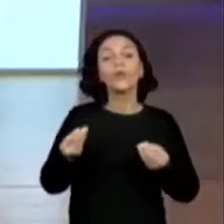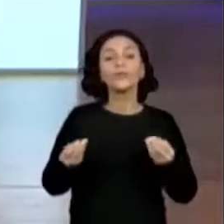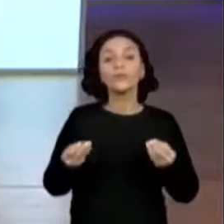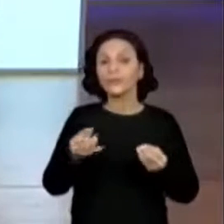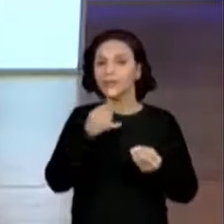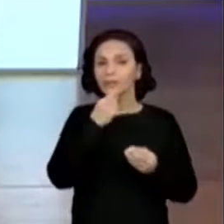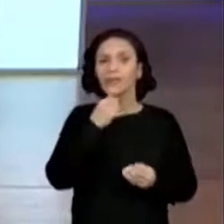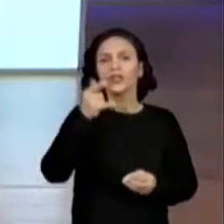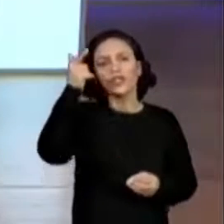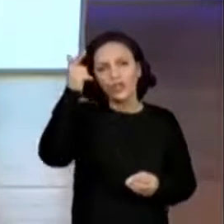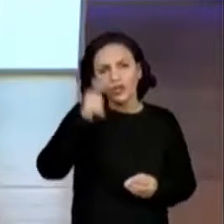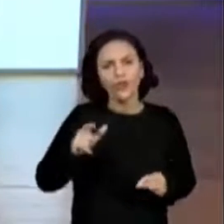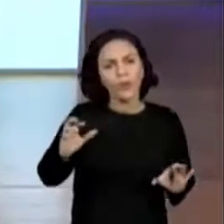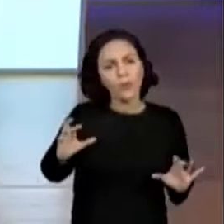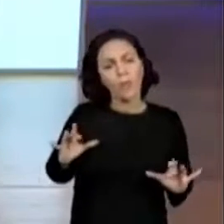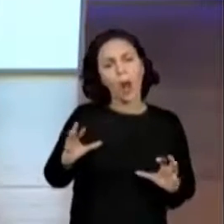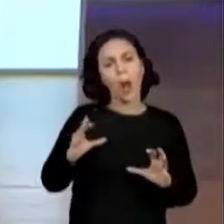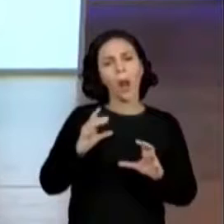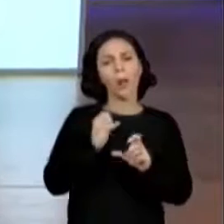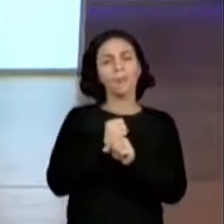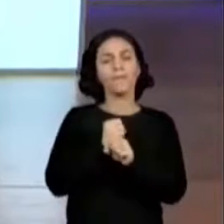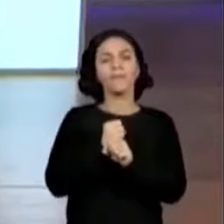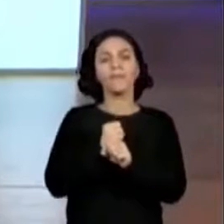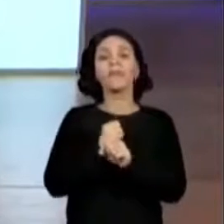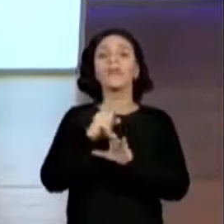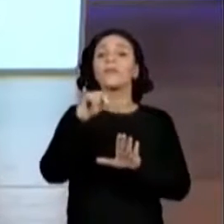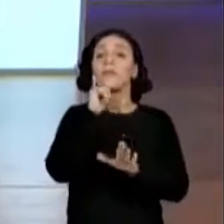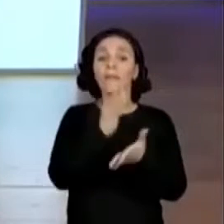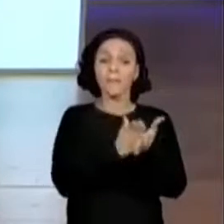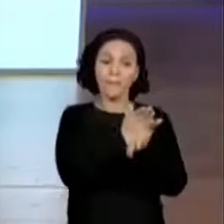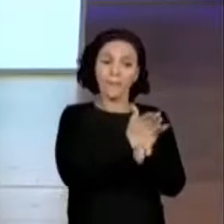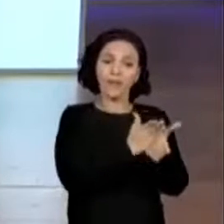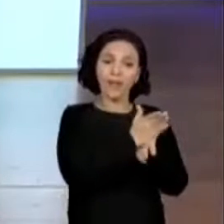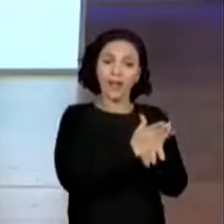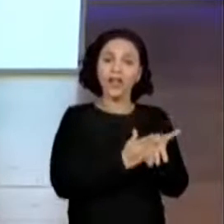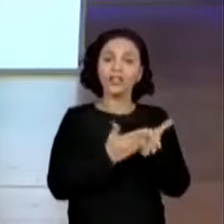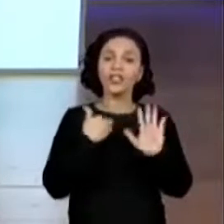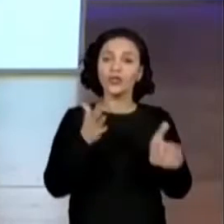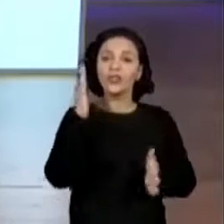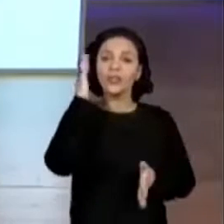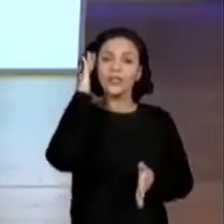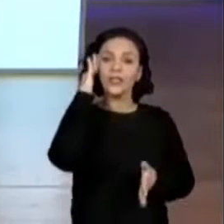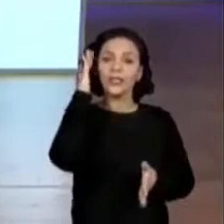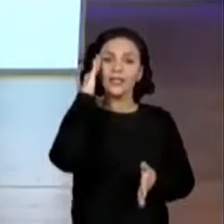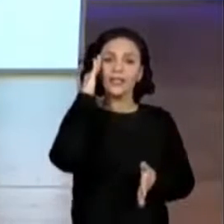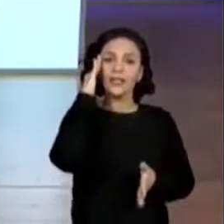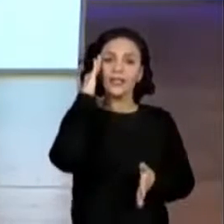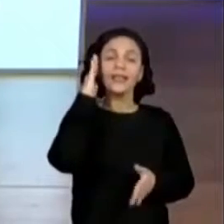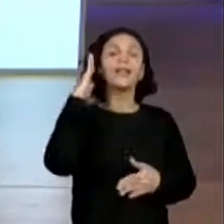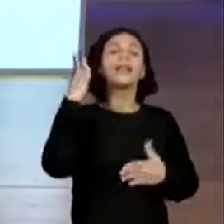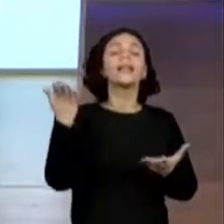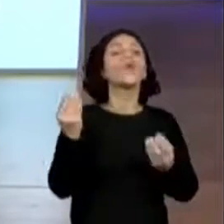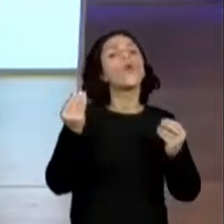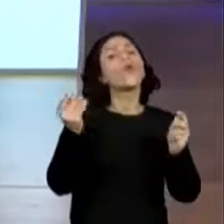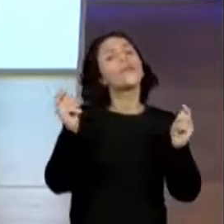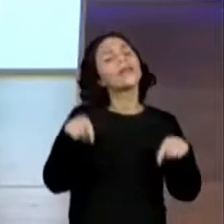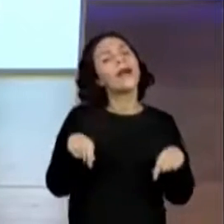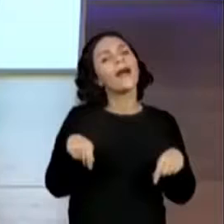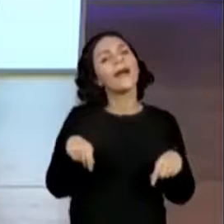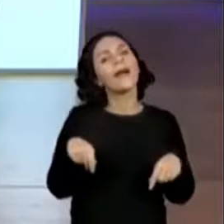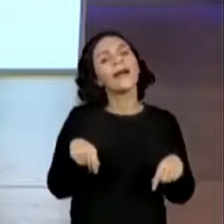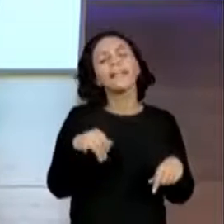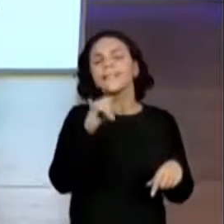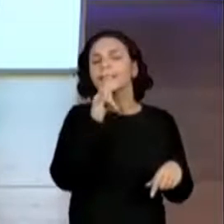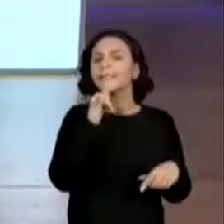contar tudo de novo, se a gente já sabia uma parte ali, tudo já estava contado. Mas o que a gente podia ter feito